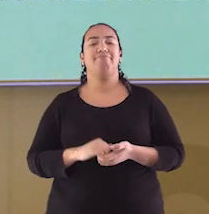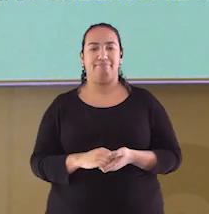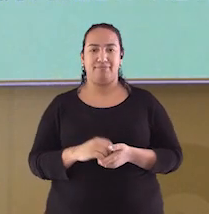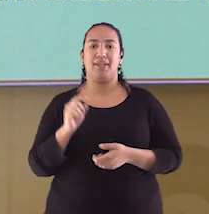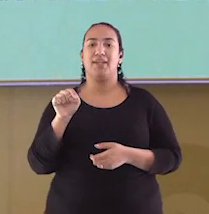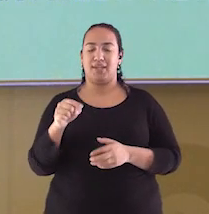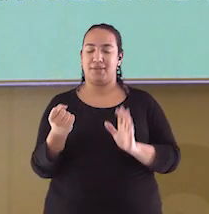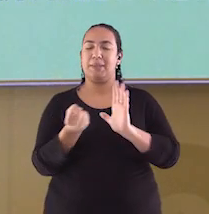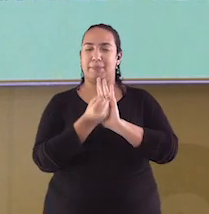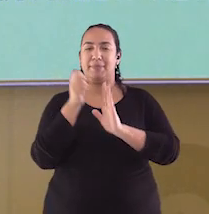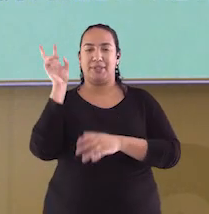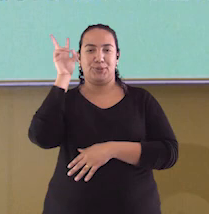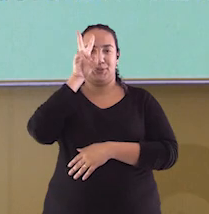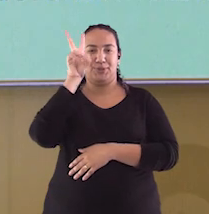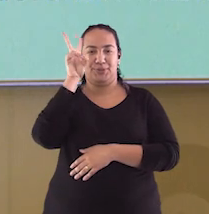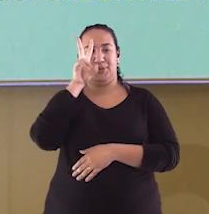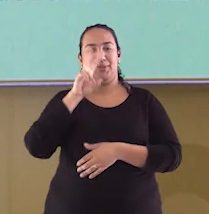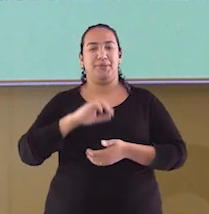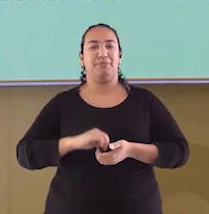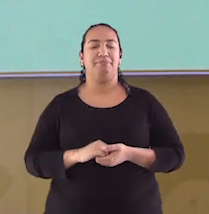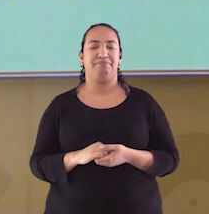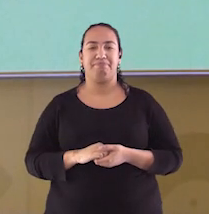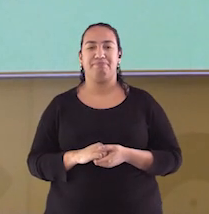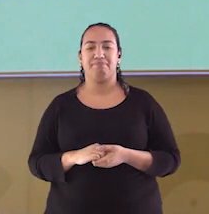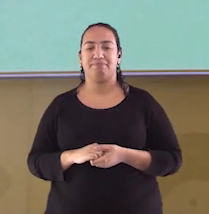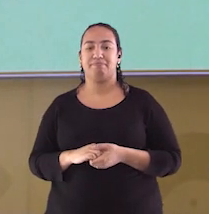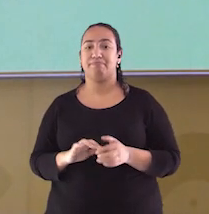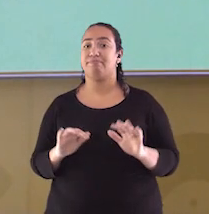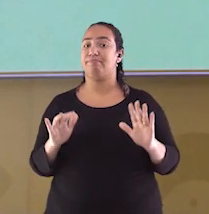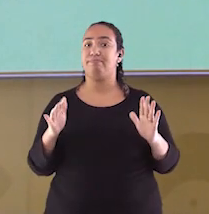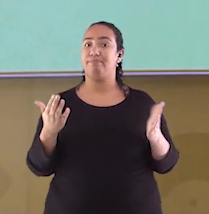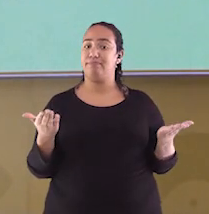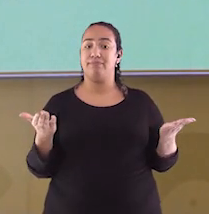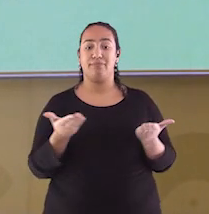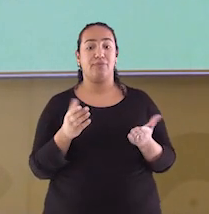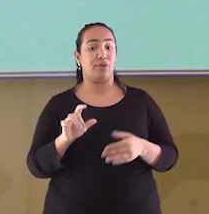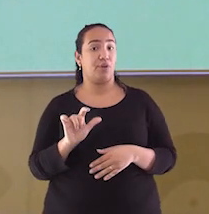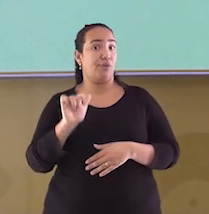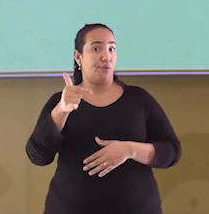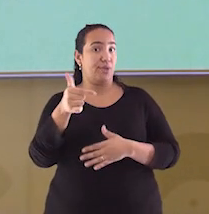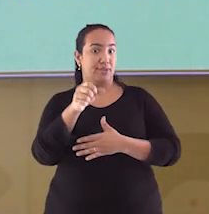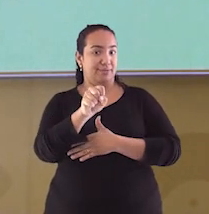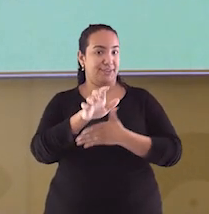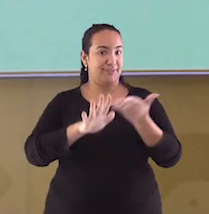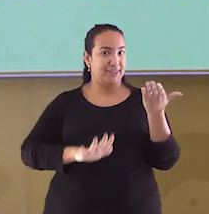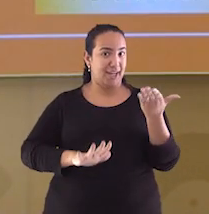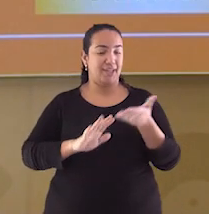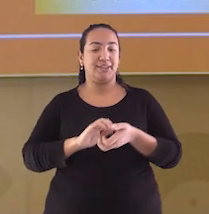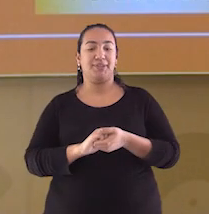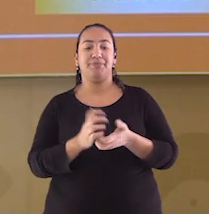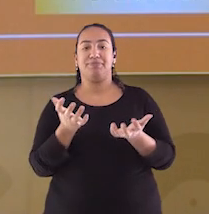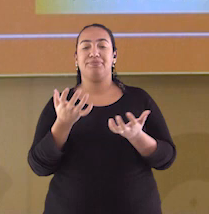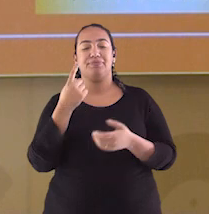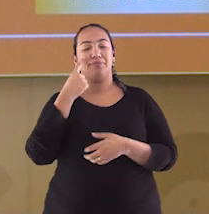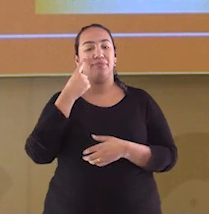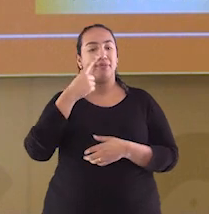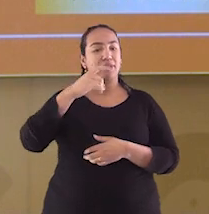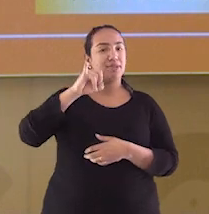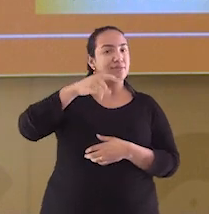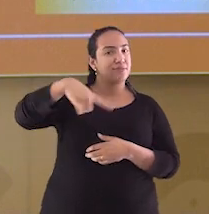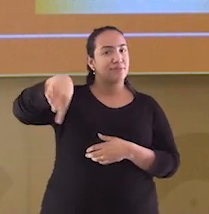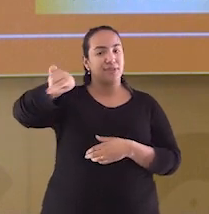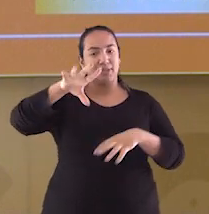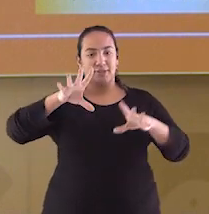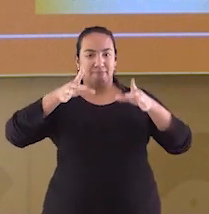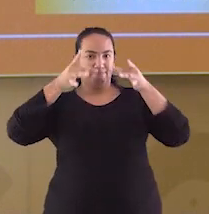ser considerado um marco histórico. Vamos realizar mais algumas atividades? Quero ver se você